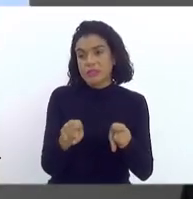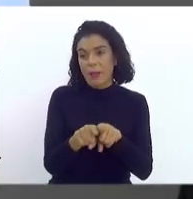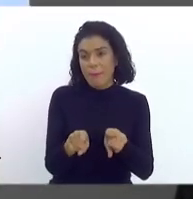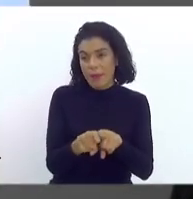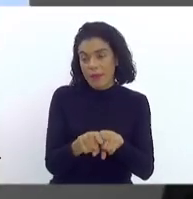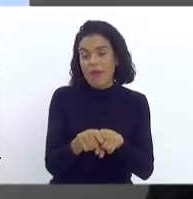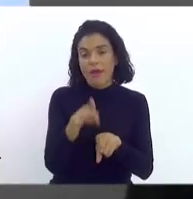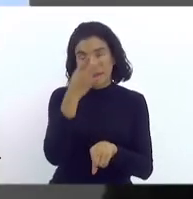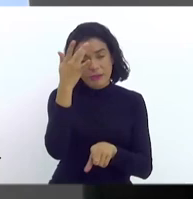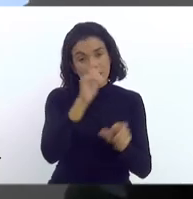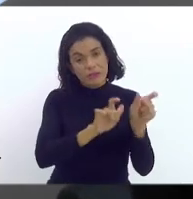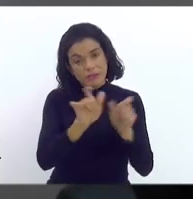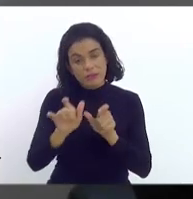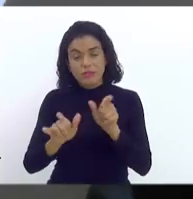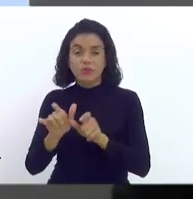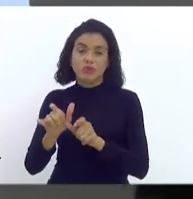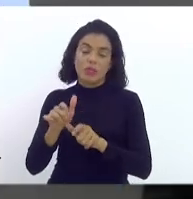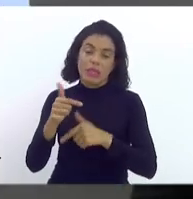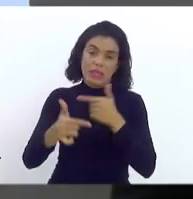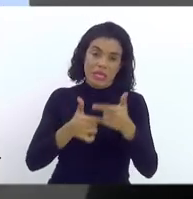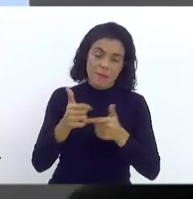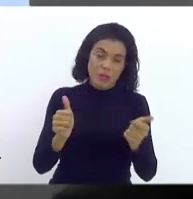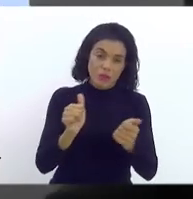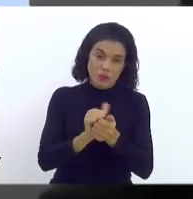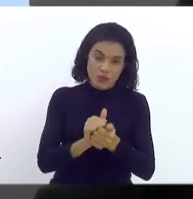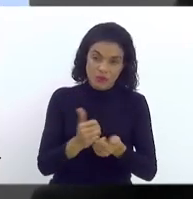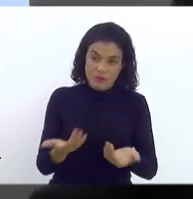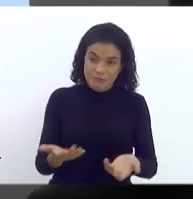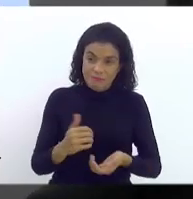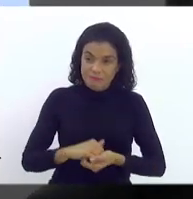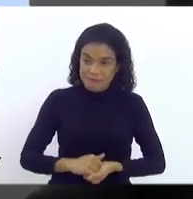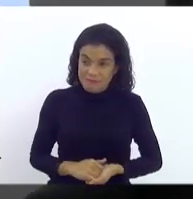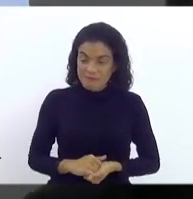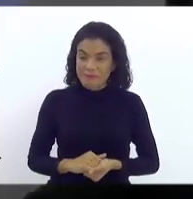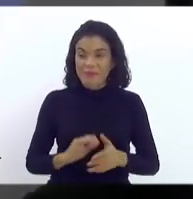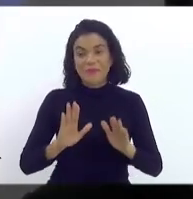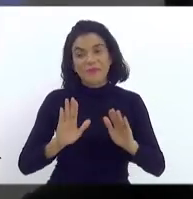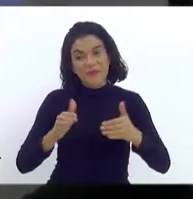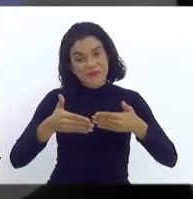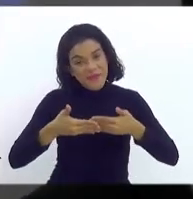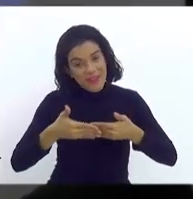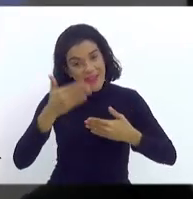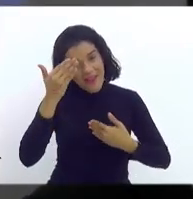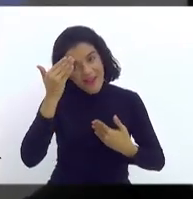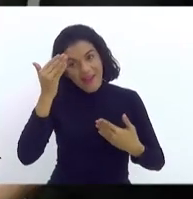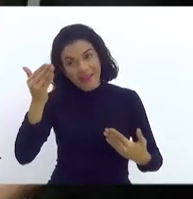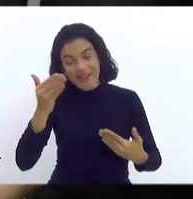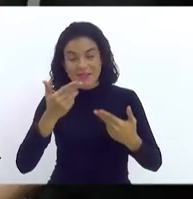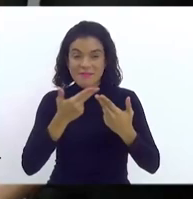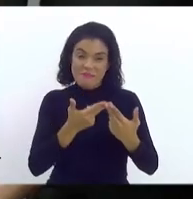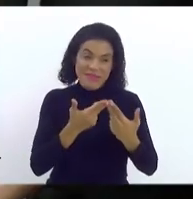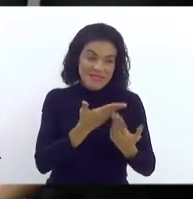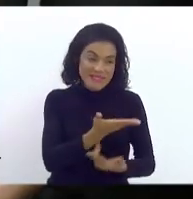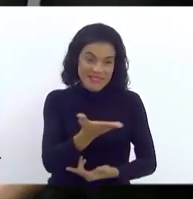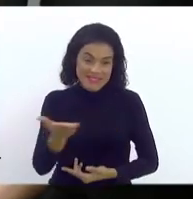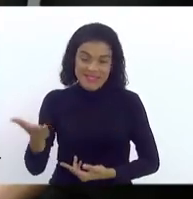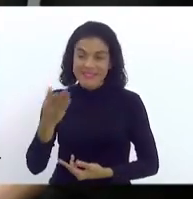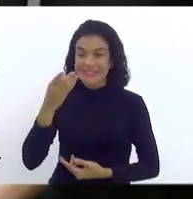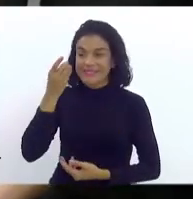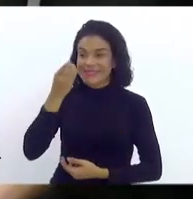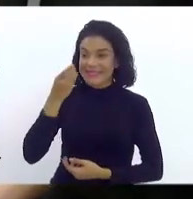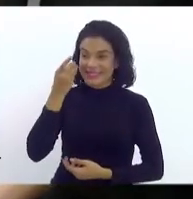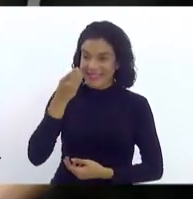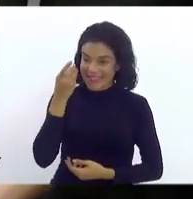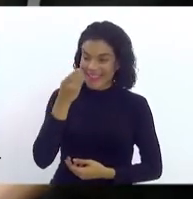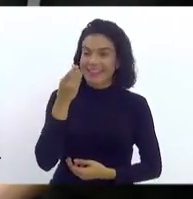e também as pessoas que trabalham conosco. Bom, e por isso é fim. Agradeço aí a paciência dos deputados por estar